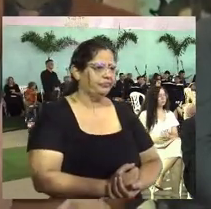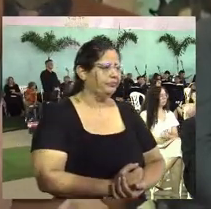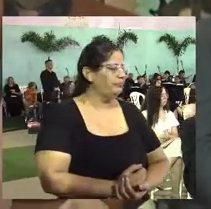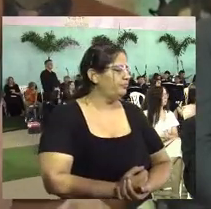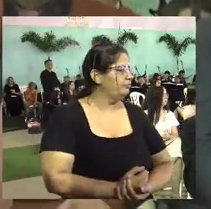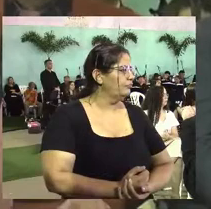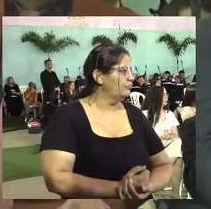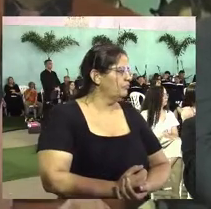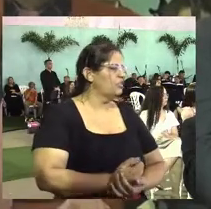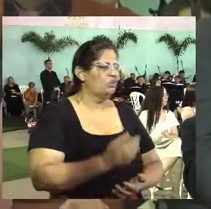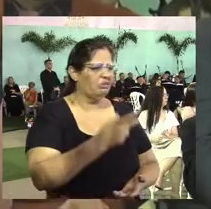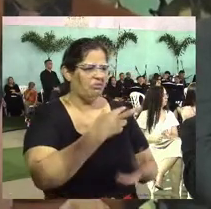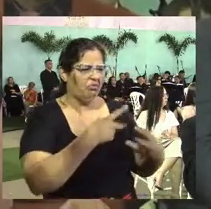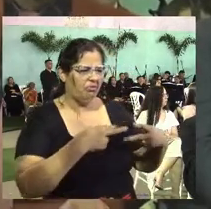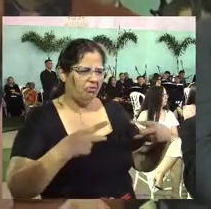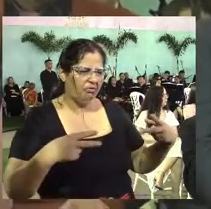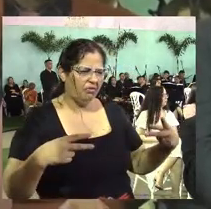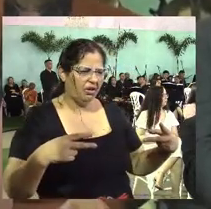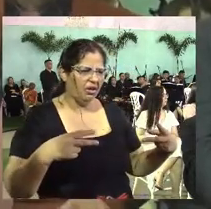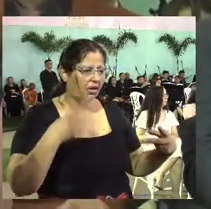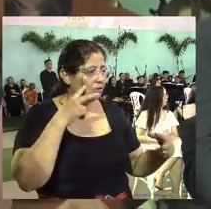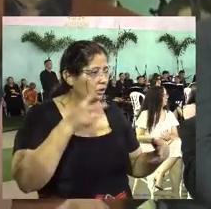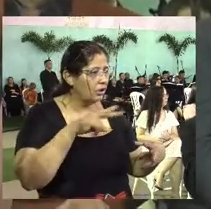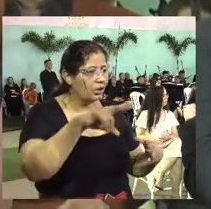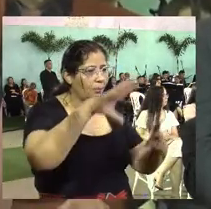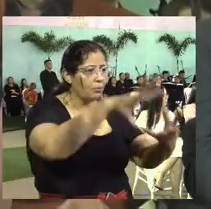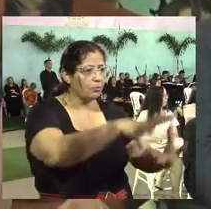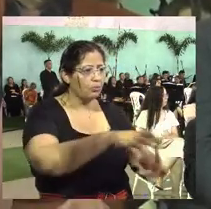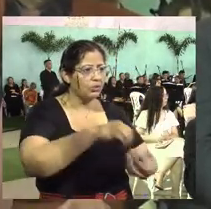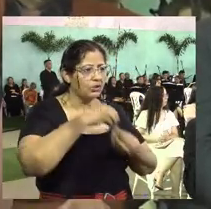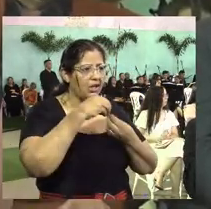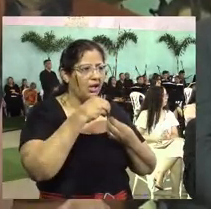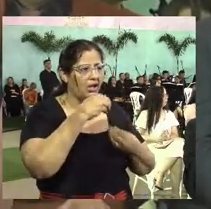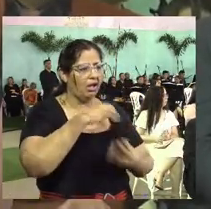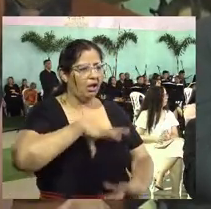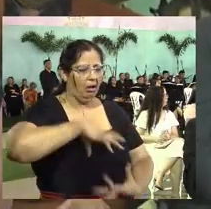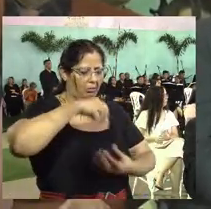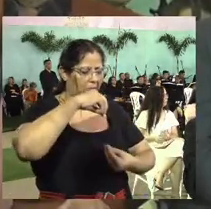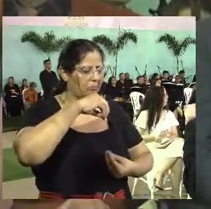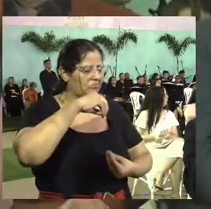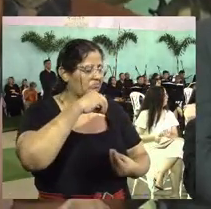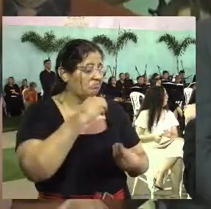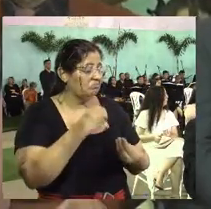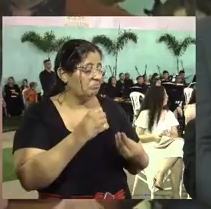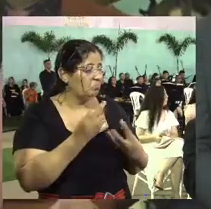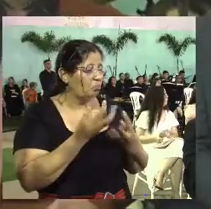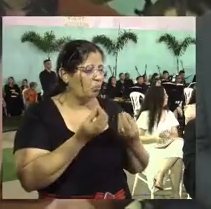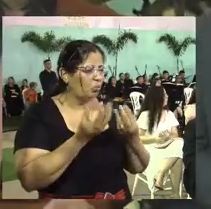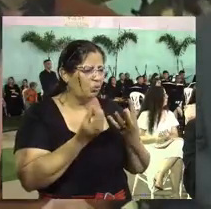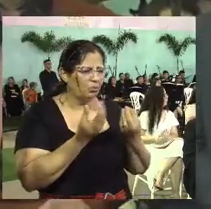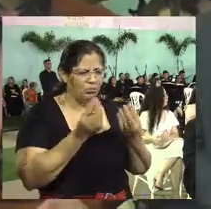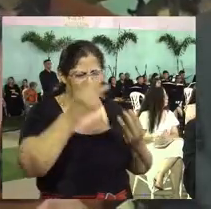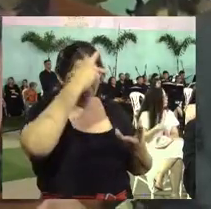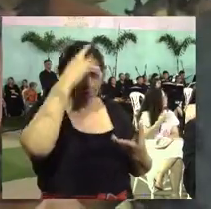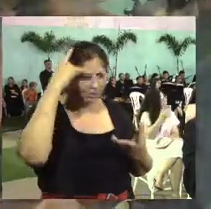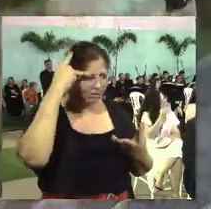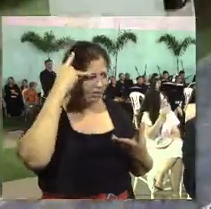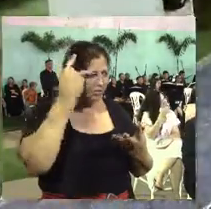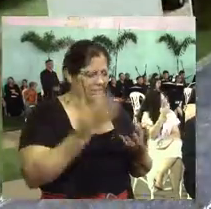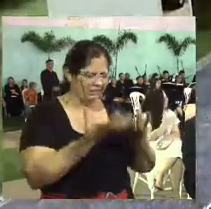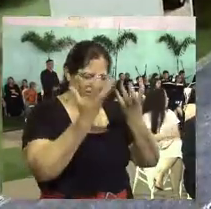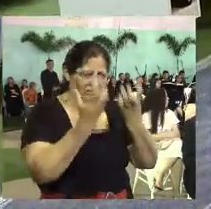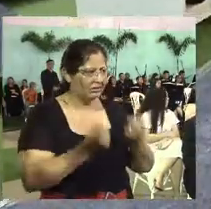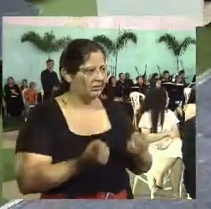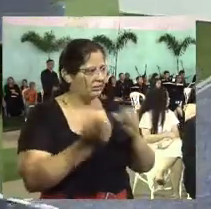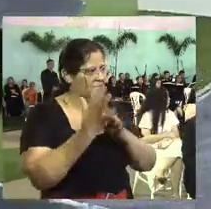tive com ele lá na Nigéria foi um milhão de almas em cinco dias Pastor André rainá de bonke o homem de 9 horas da oração por